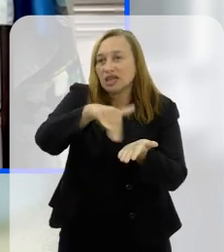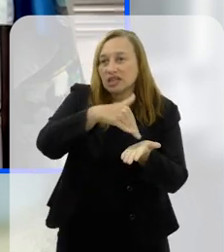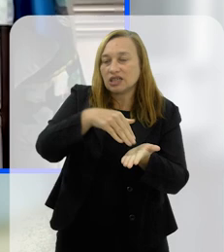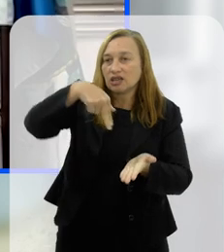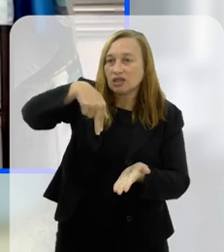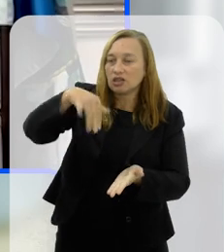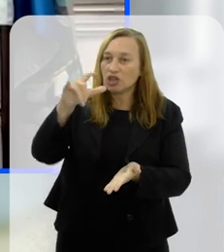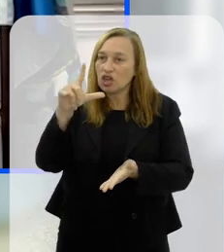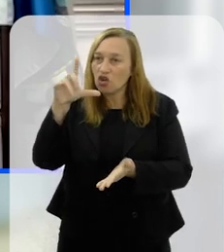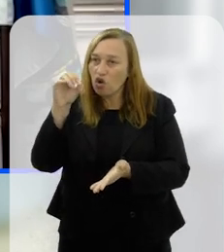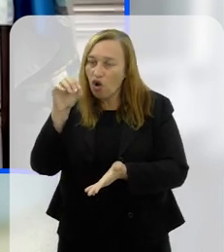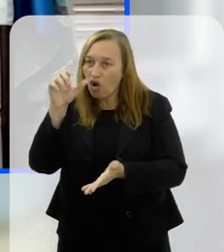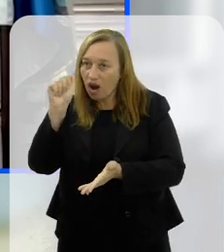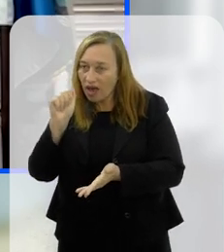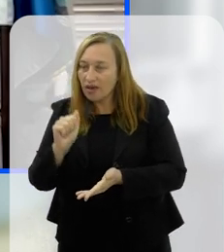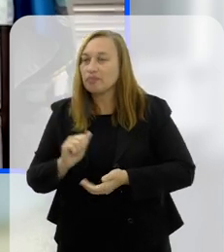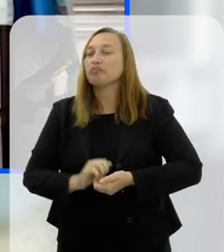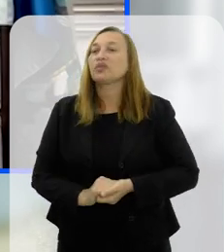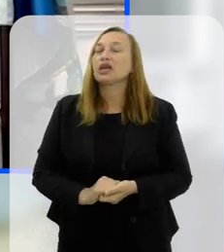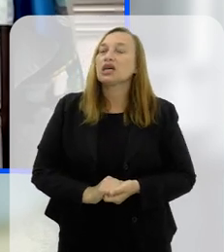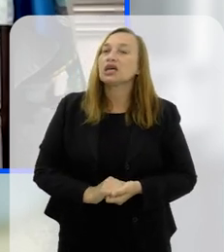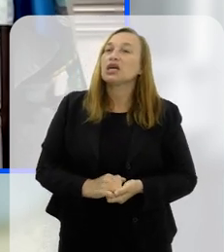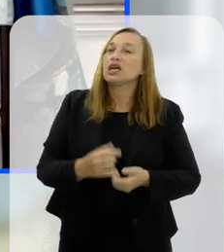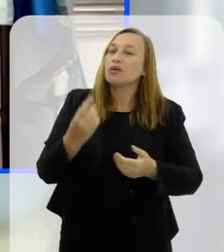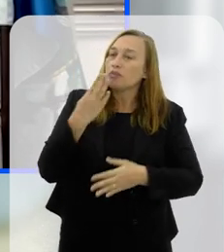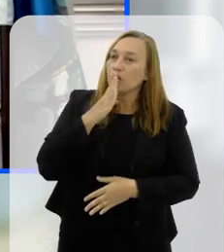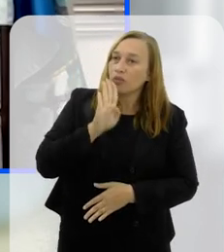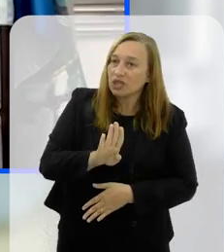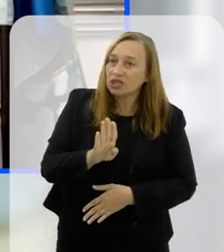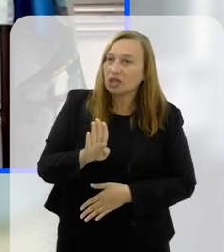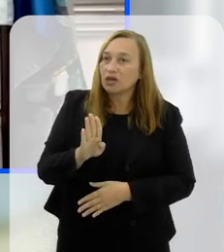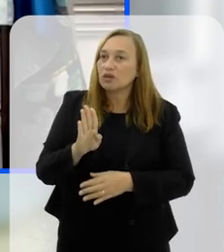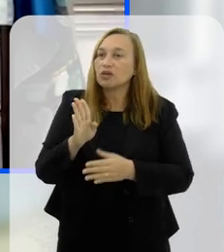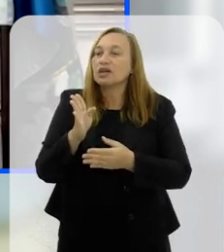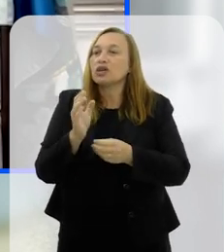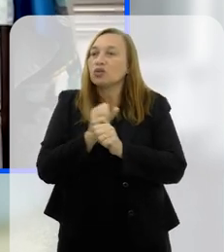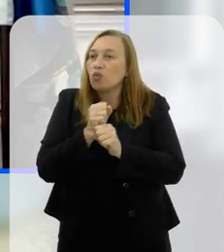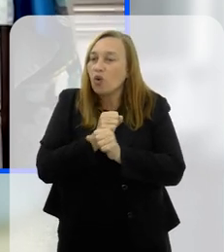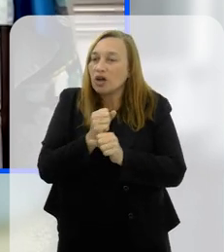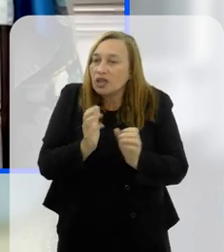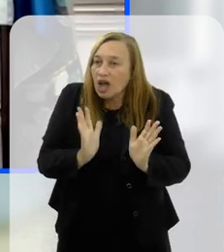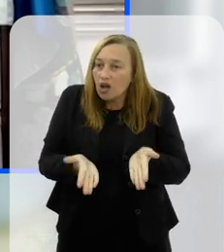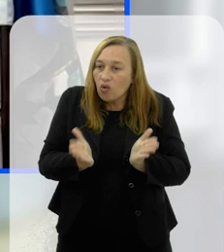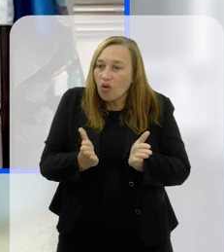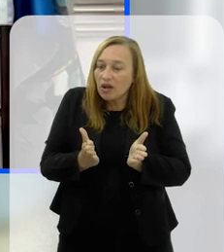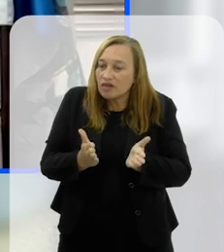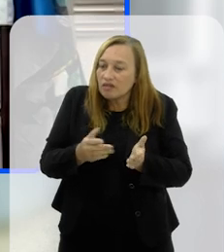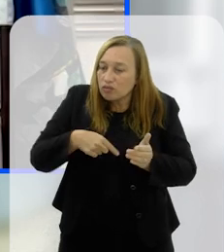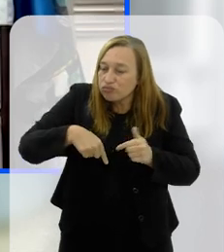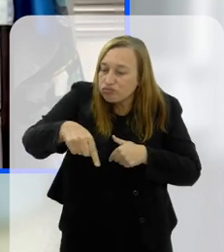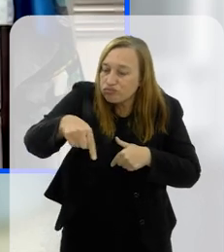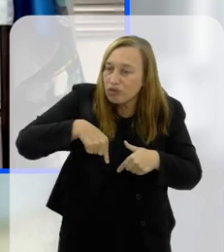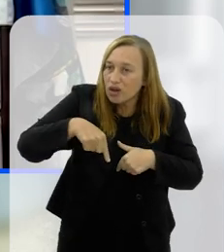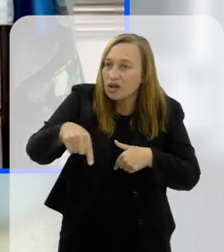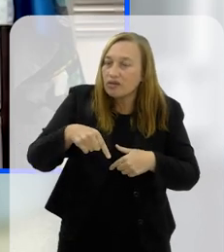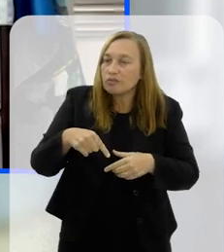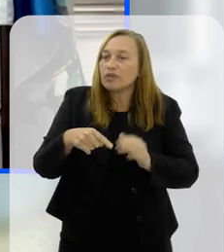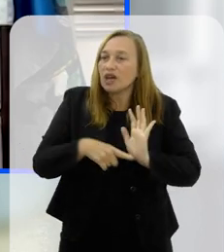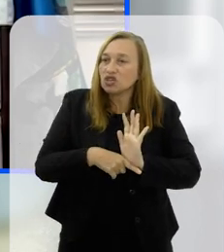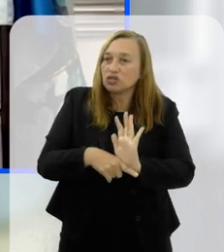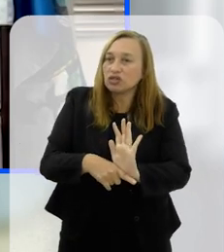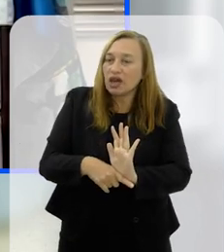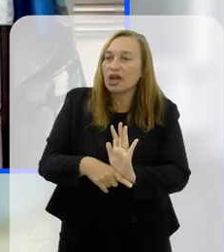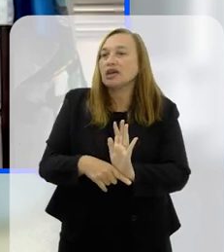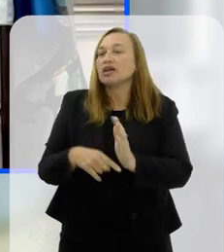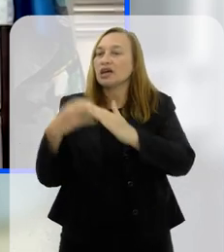Nicola eu conversei com ele e ele me prometeu que no meio do ano agora desse ano ele vai me ajudar através